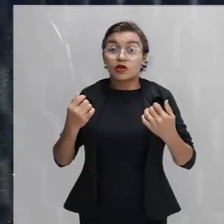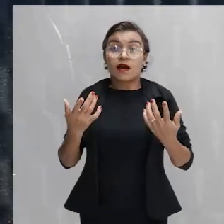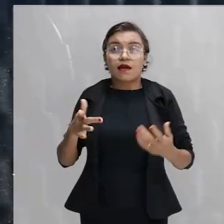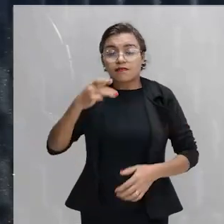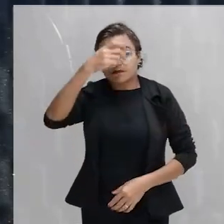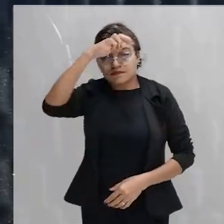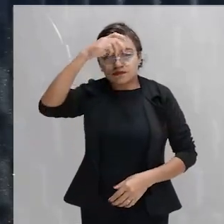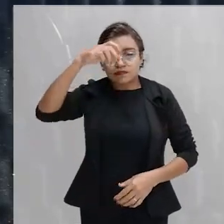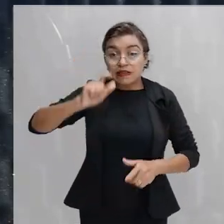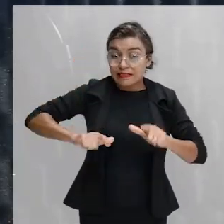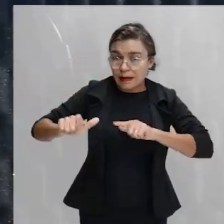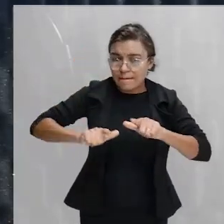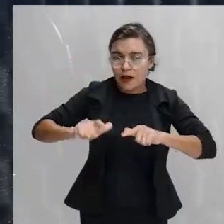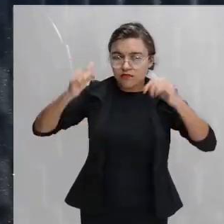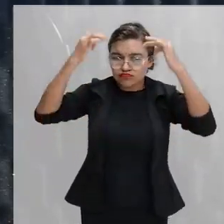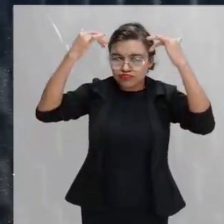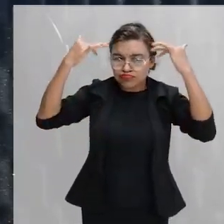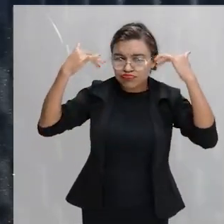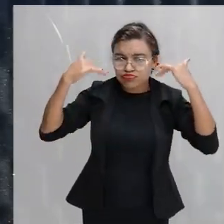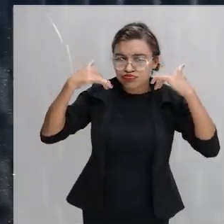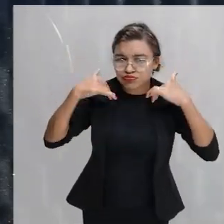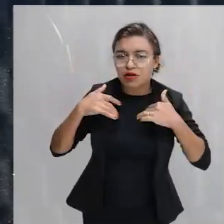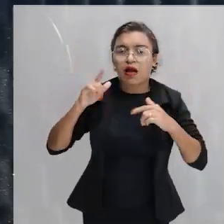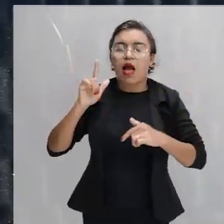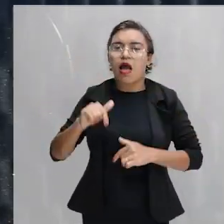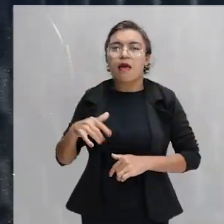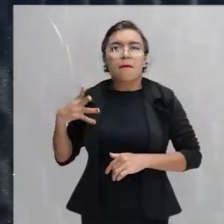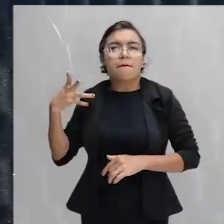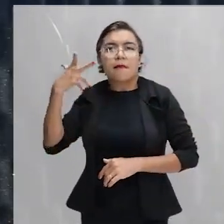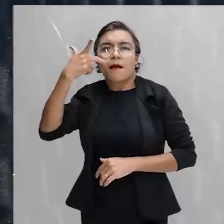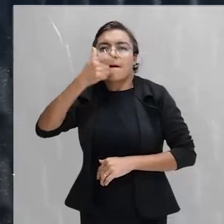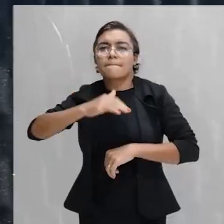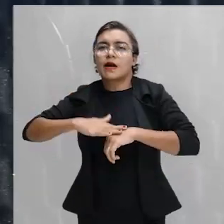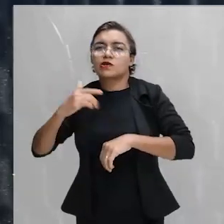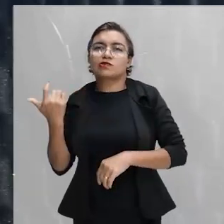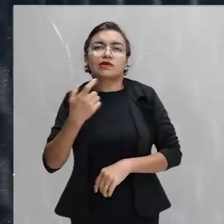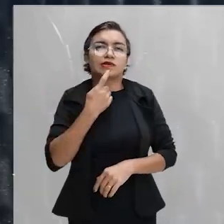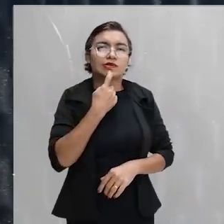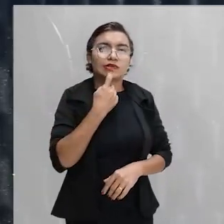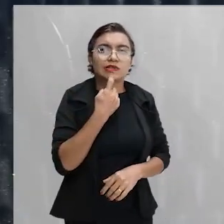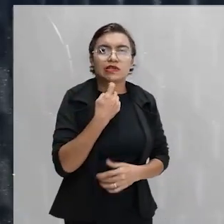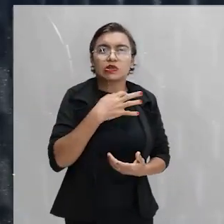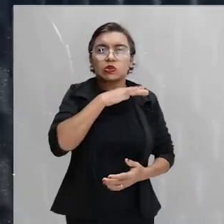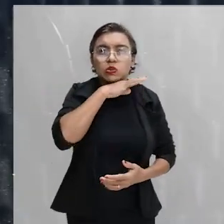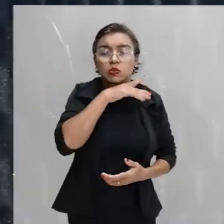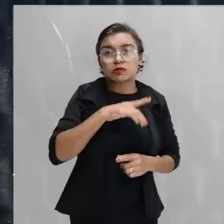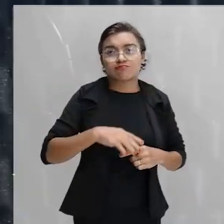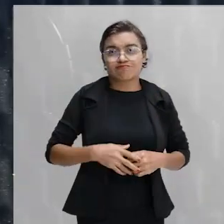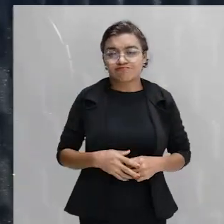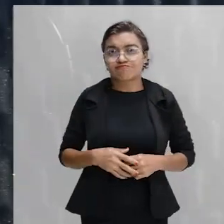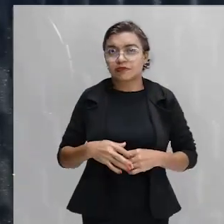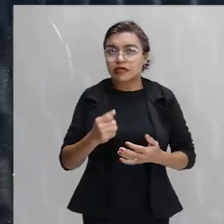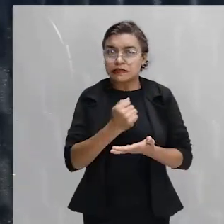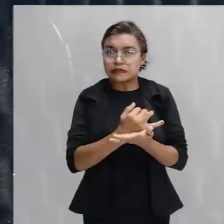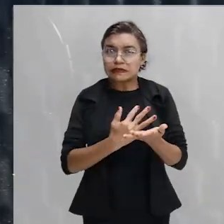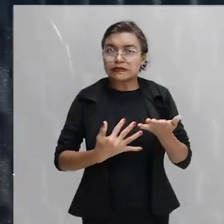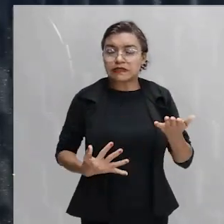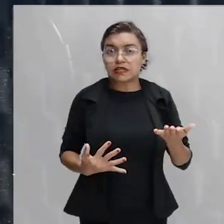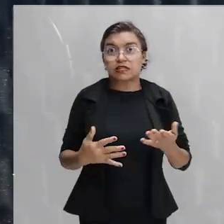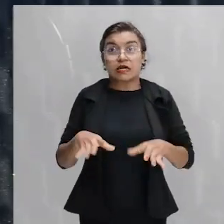sagrado é bem mais belo que esse sangue amargo e tão sério.